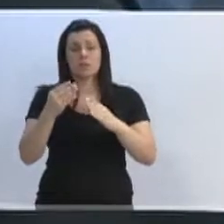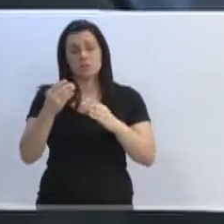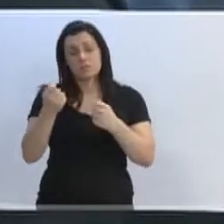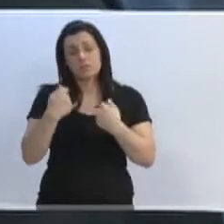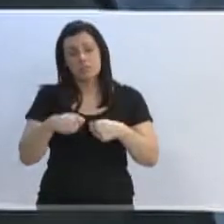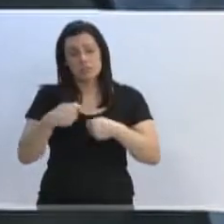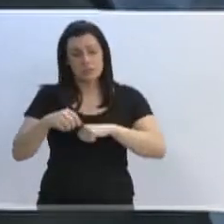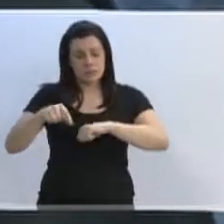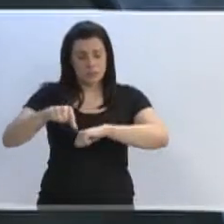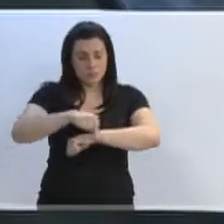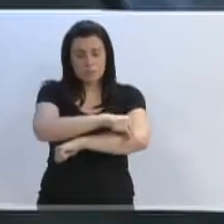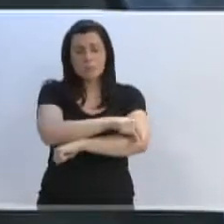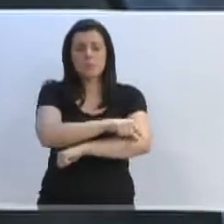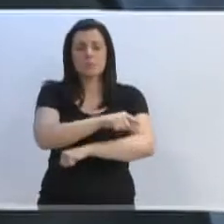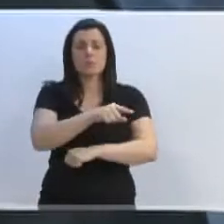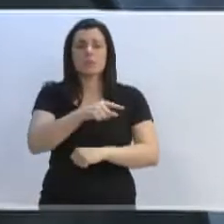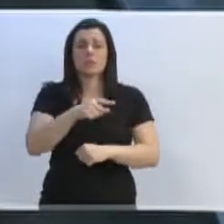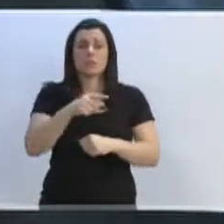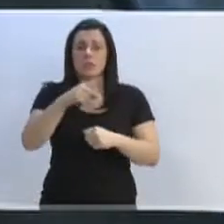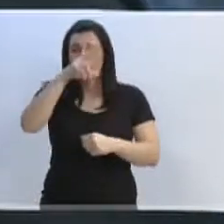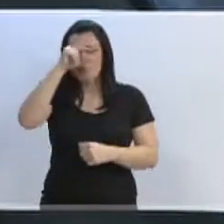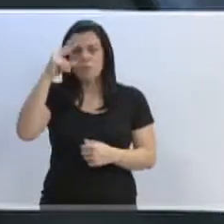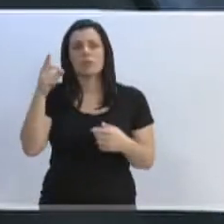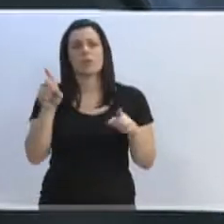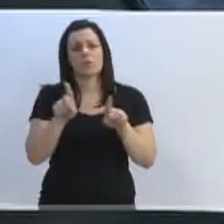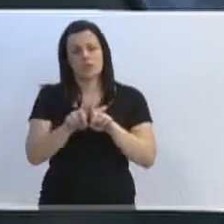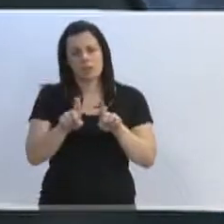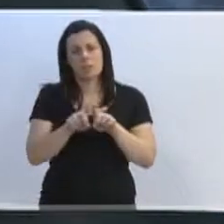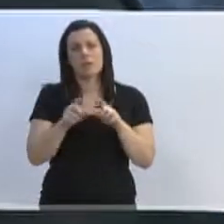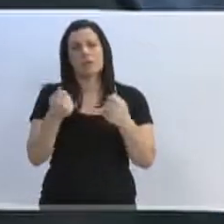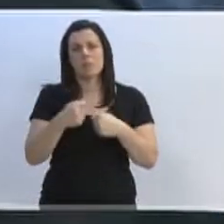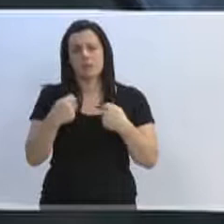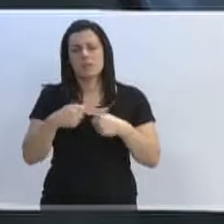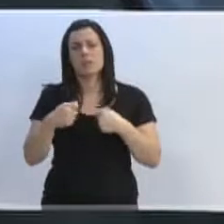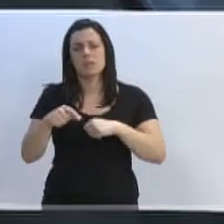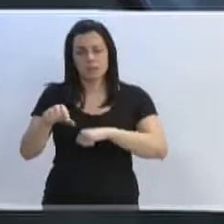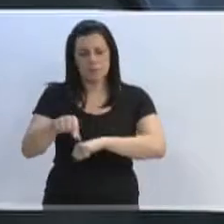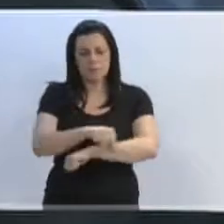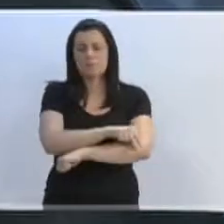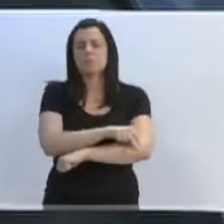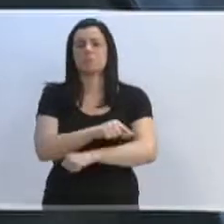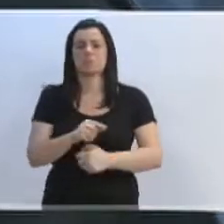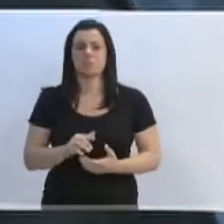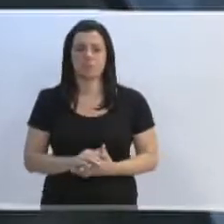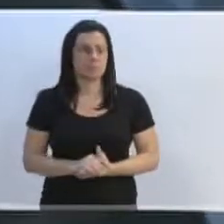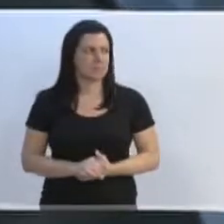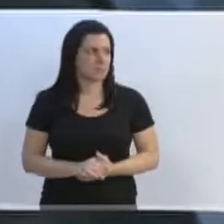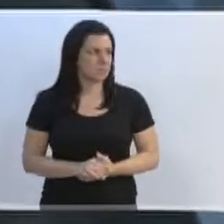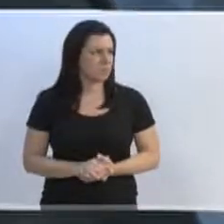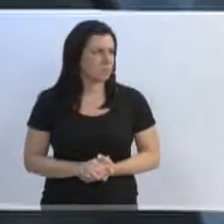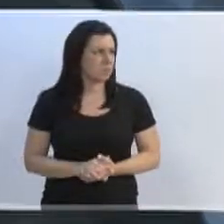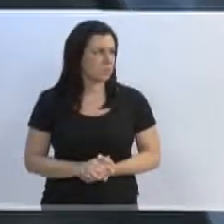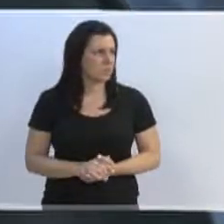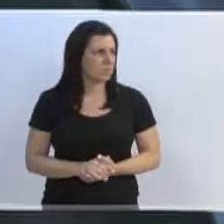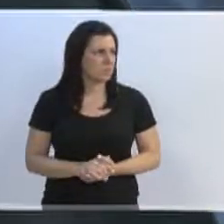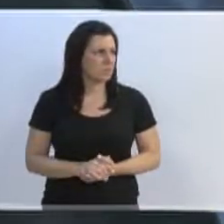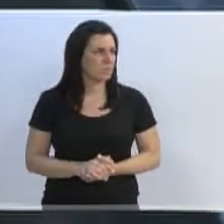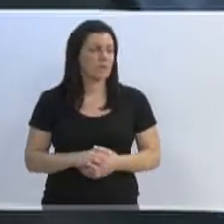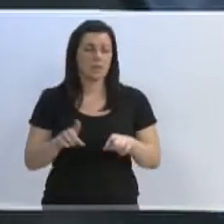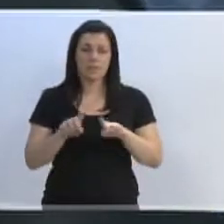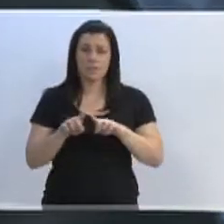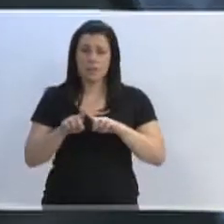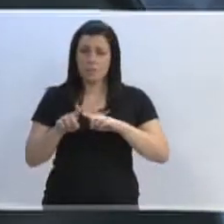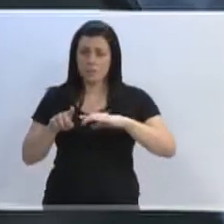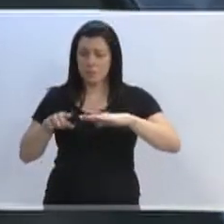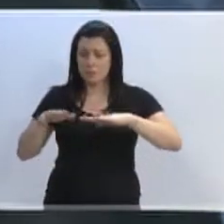o que interessa também pro lado deles. Também tem que fazer as calçadas. No caso aqui também faixa de segurança.